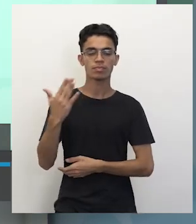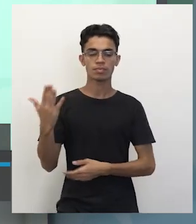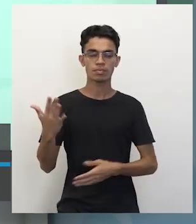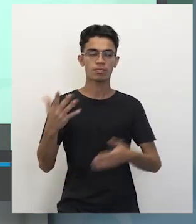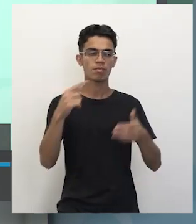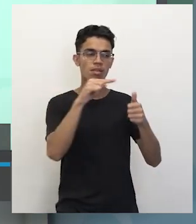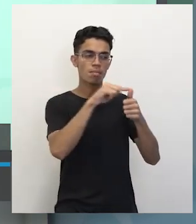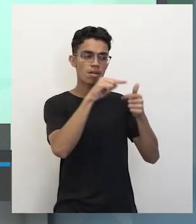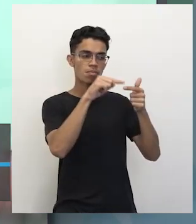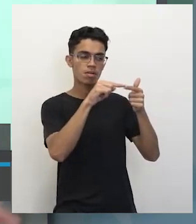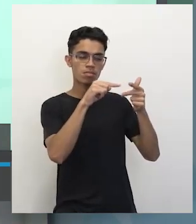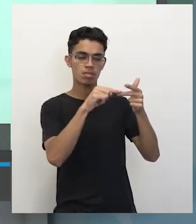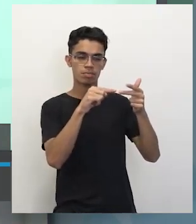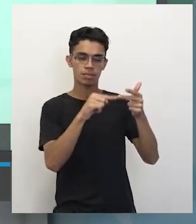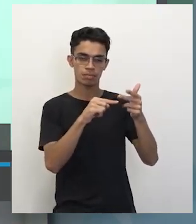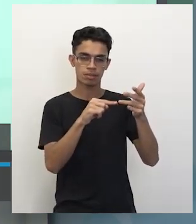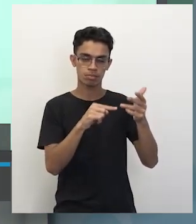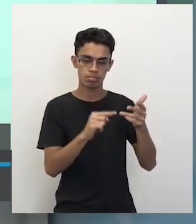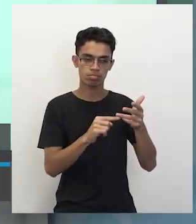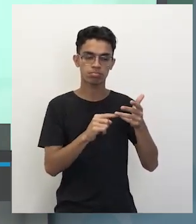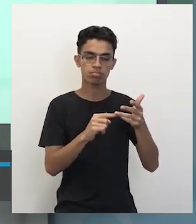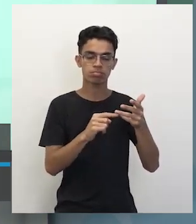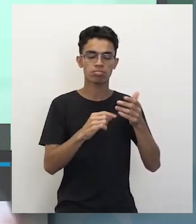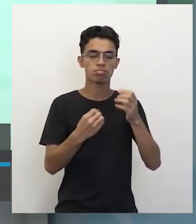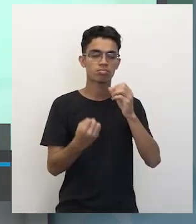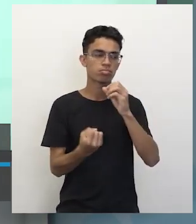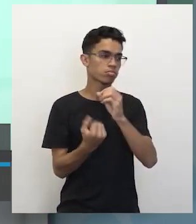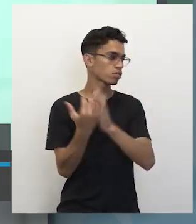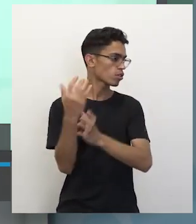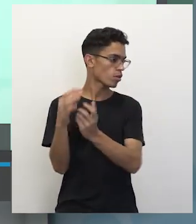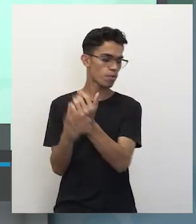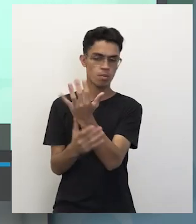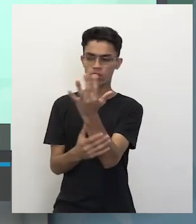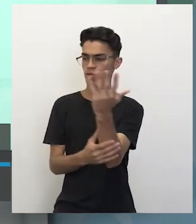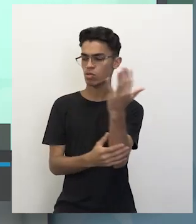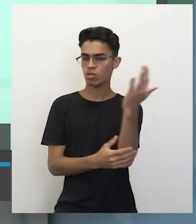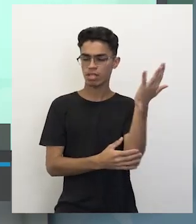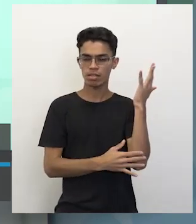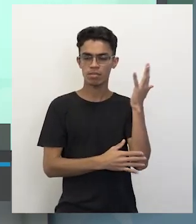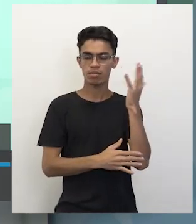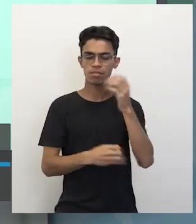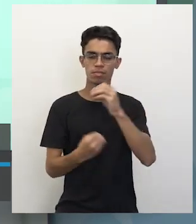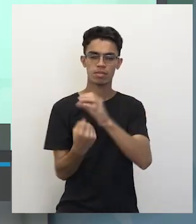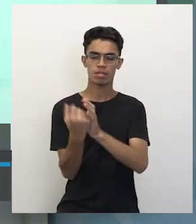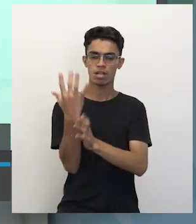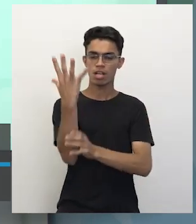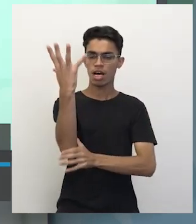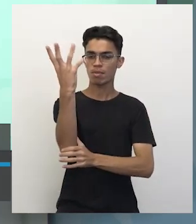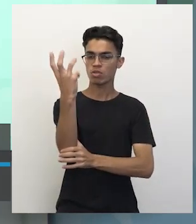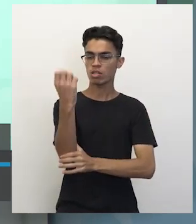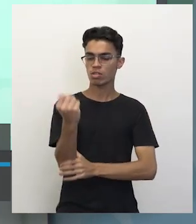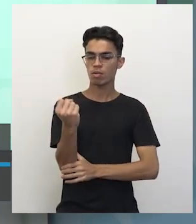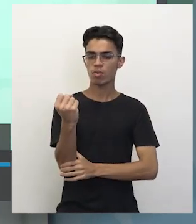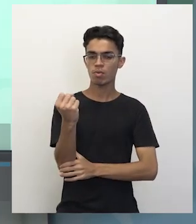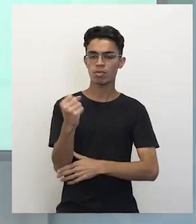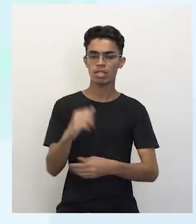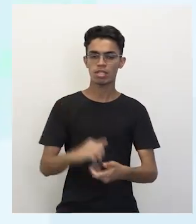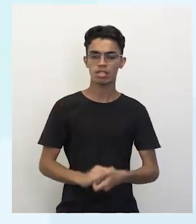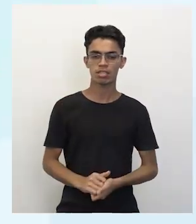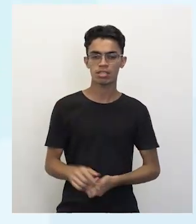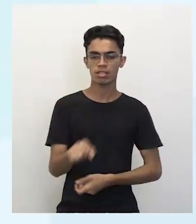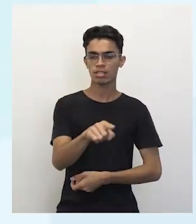de coisa aí, né? Já falou de Amazônia, de Mata Atlântica, de Caatinga, de Cerrado. E aí, você tem ideia do que é o